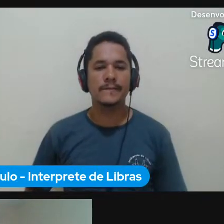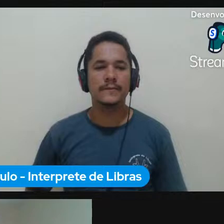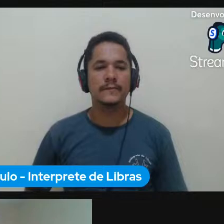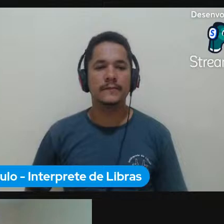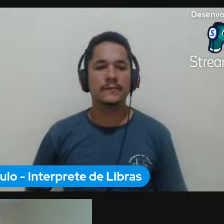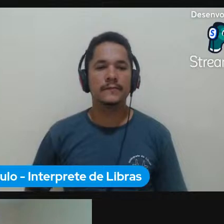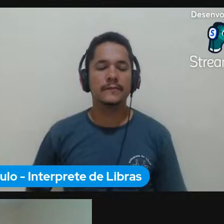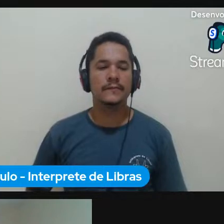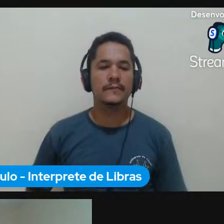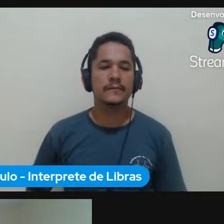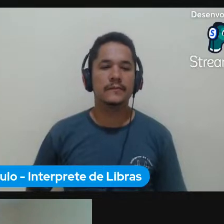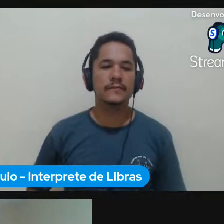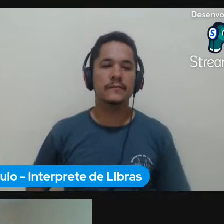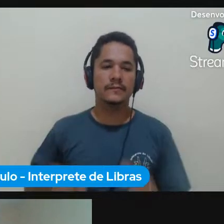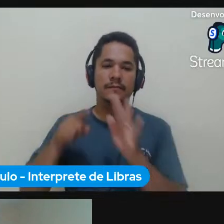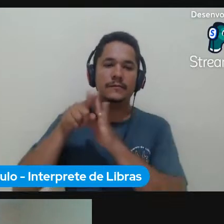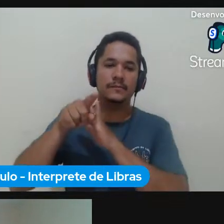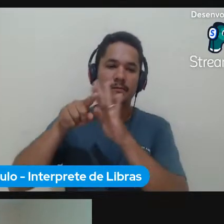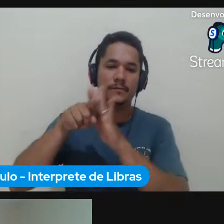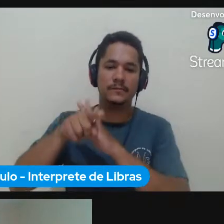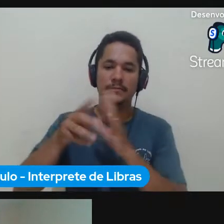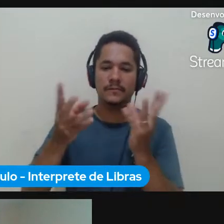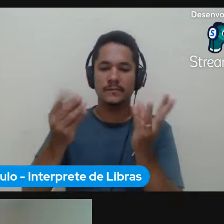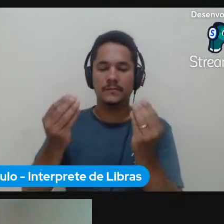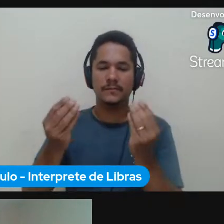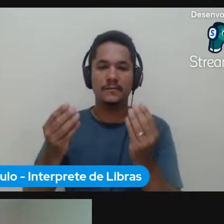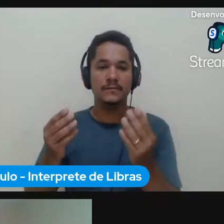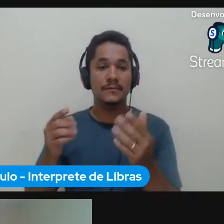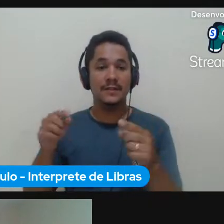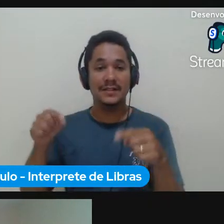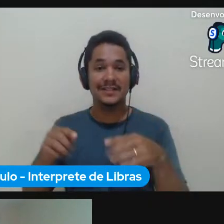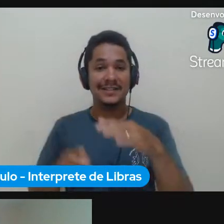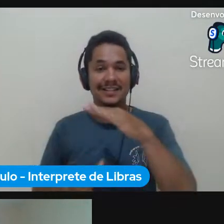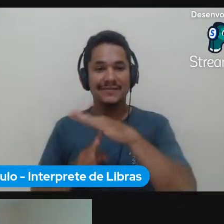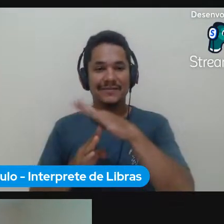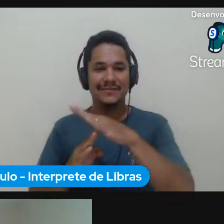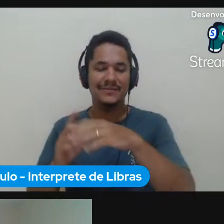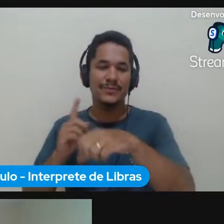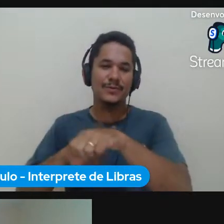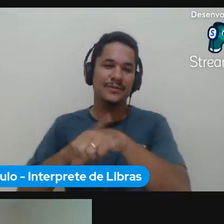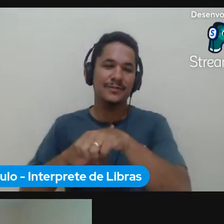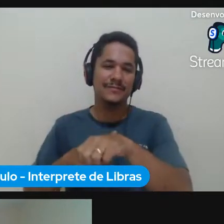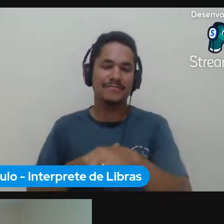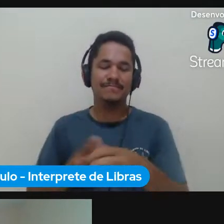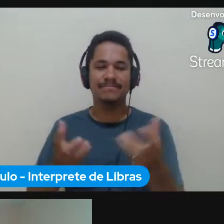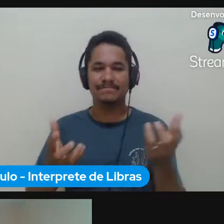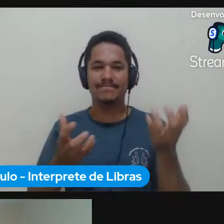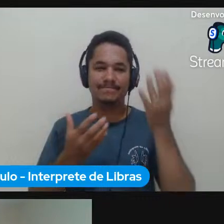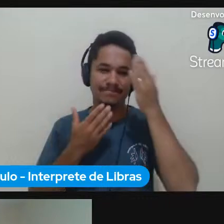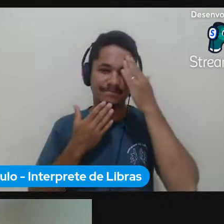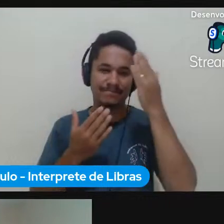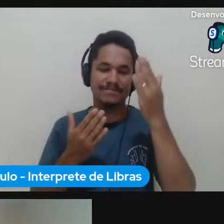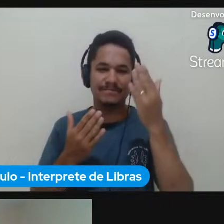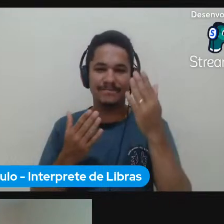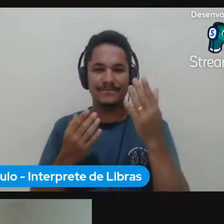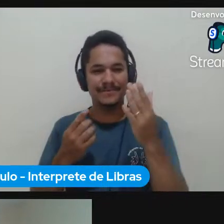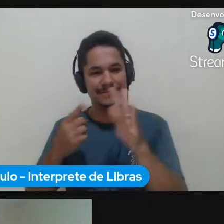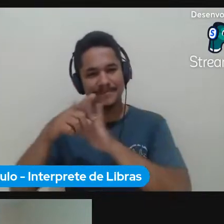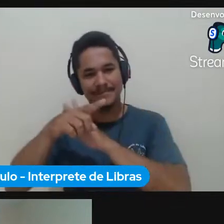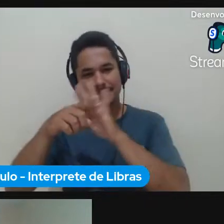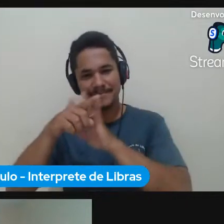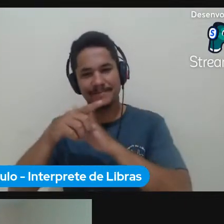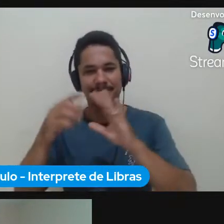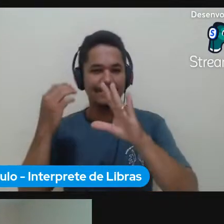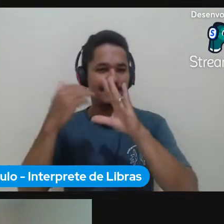As nossas perguntas foram muitas, pessoal. Estamos até no limite aí do horário. Agradecemos a interação e participação de vocês, o envio